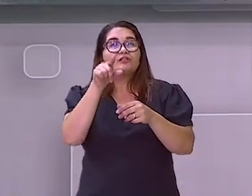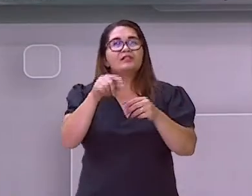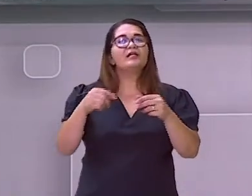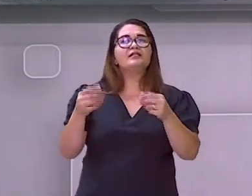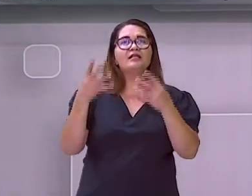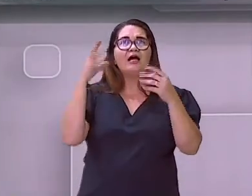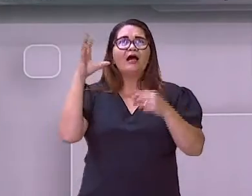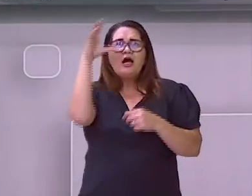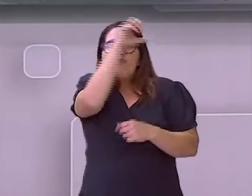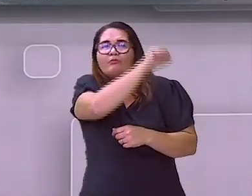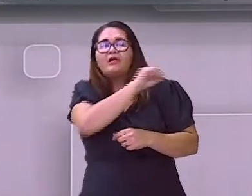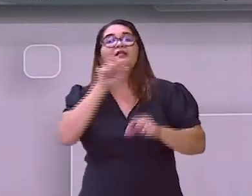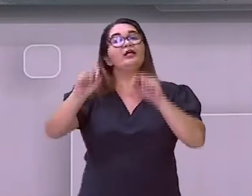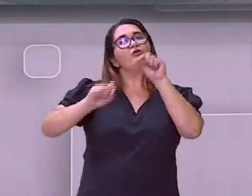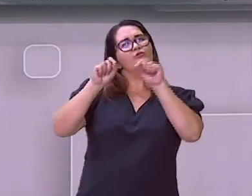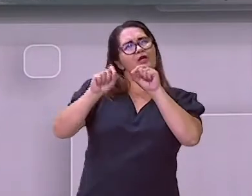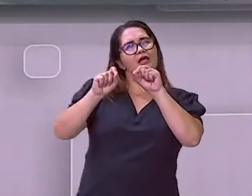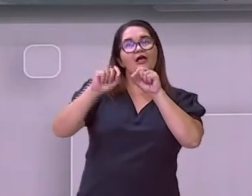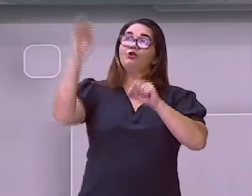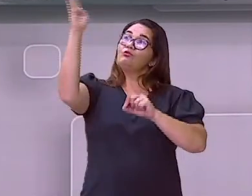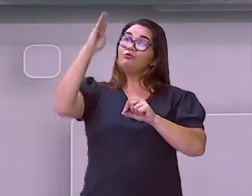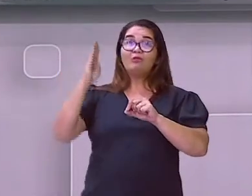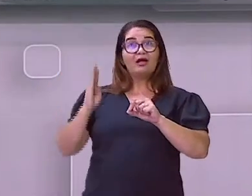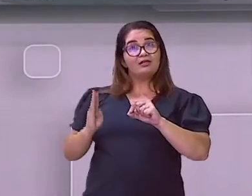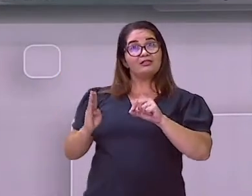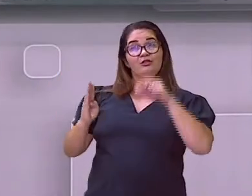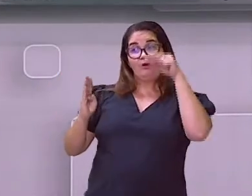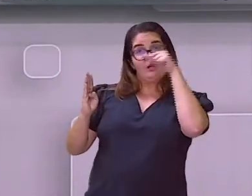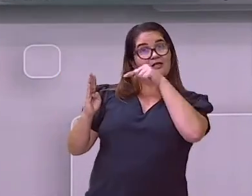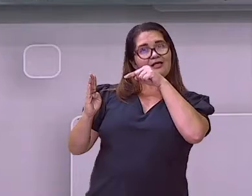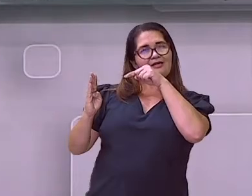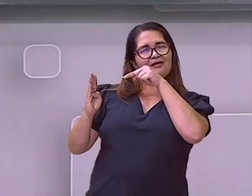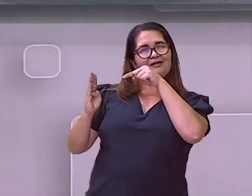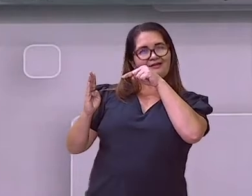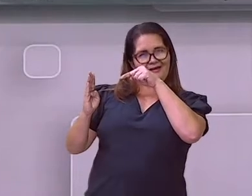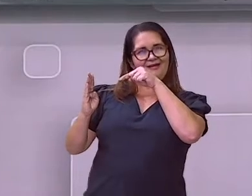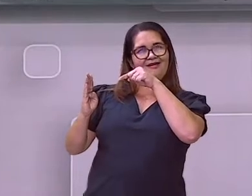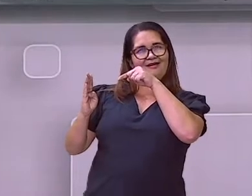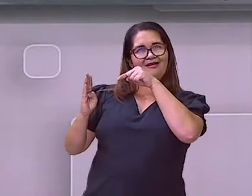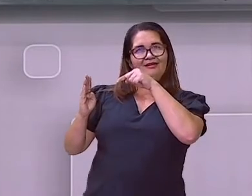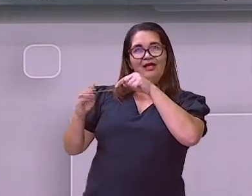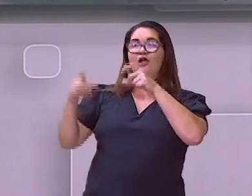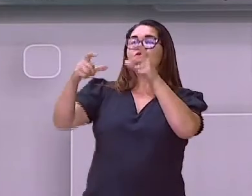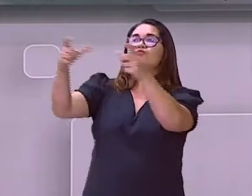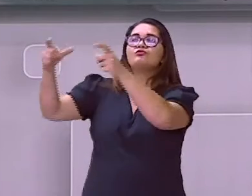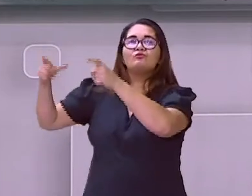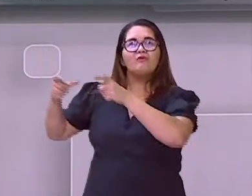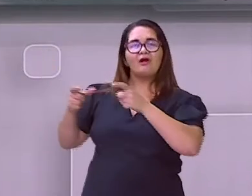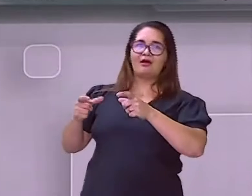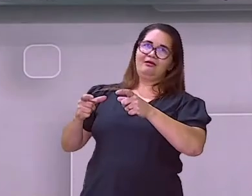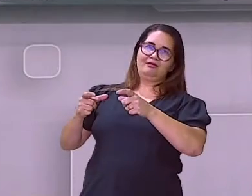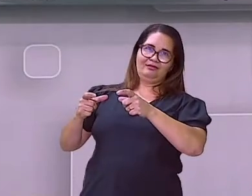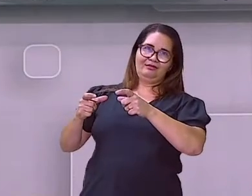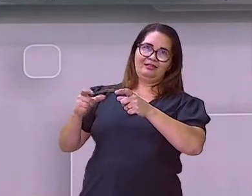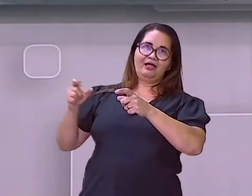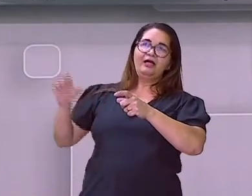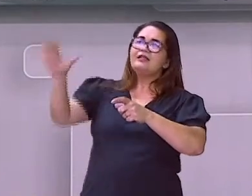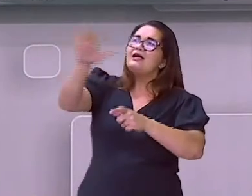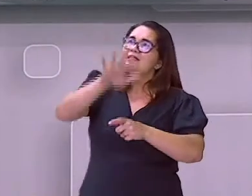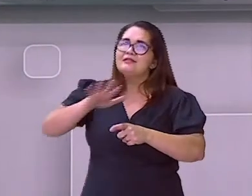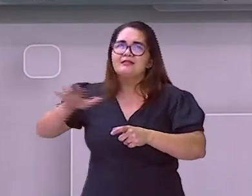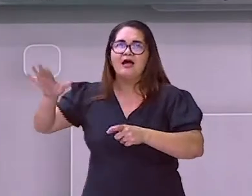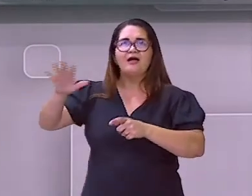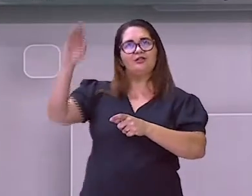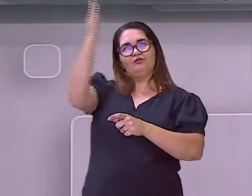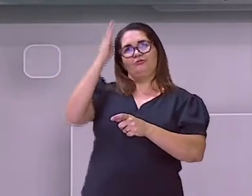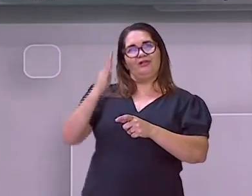formação do território brasileiro. O continente americano, não. Quando os